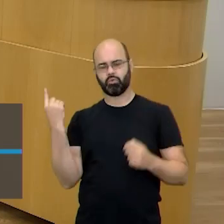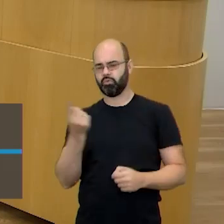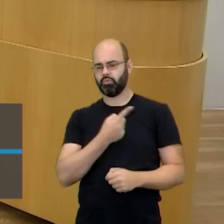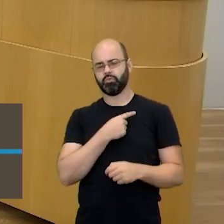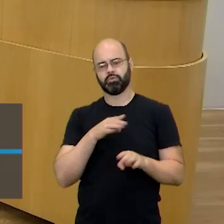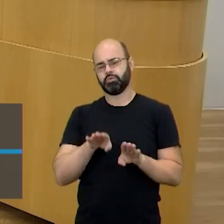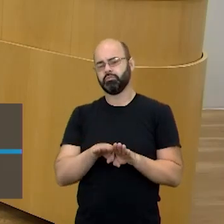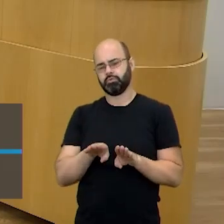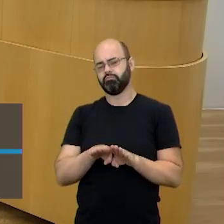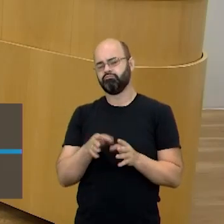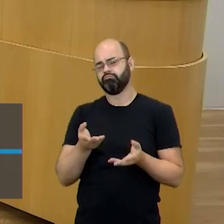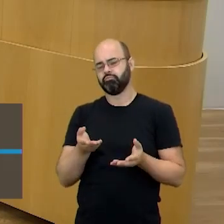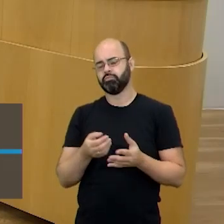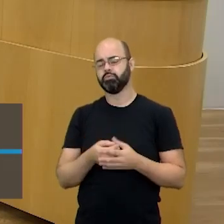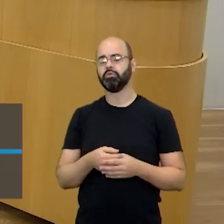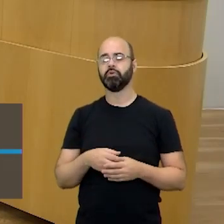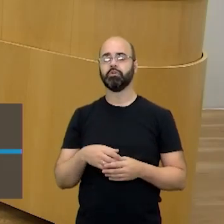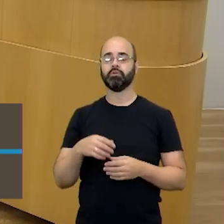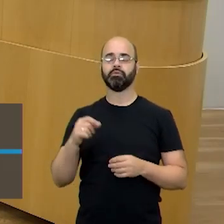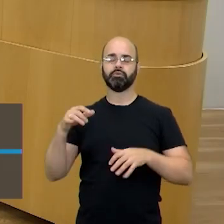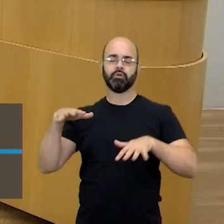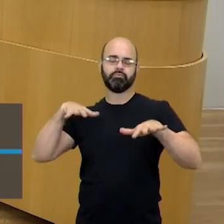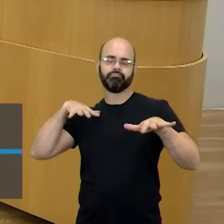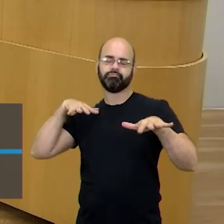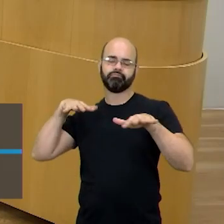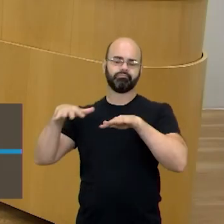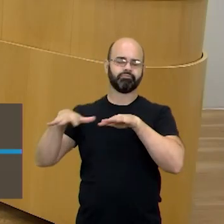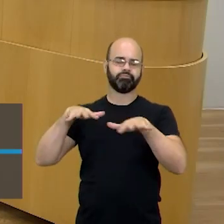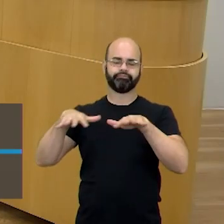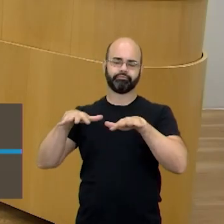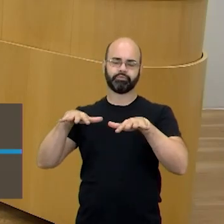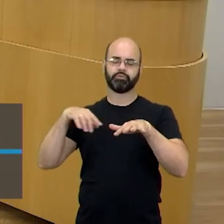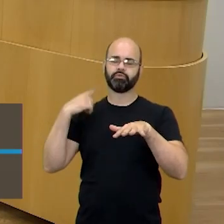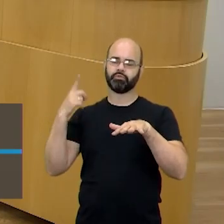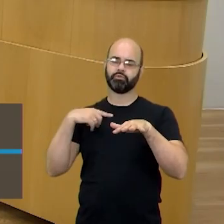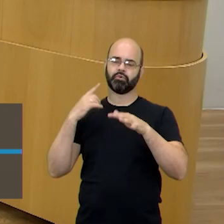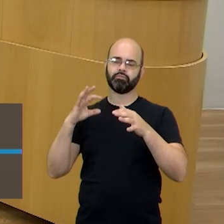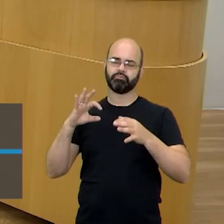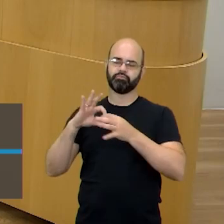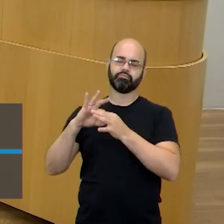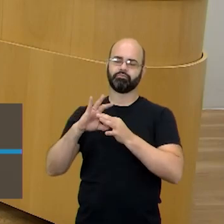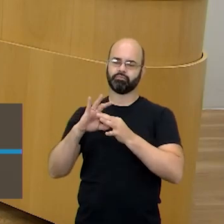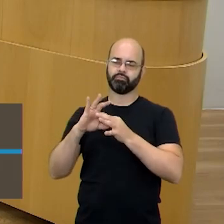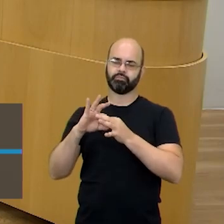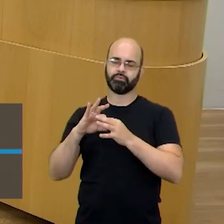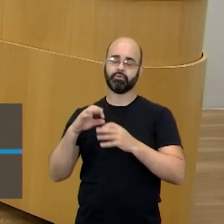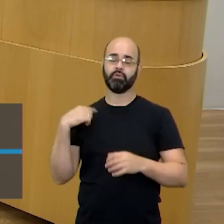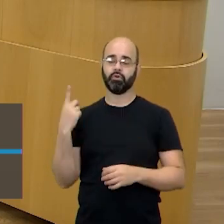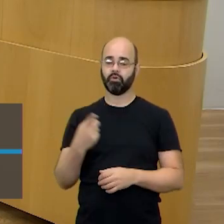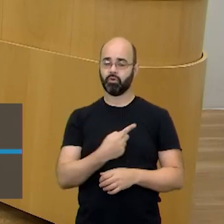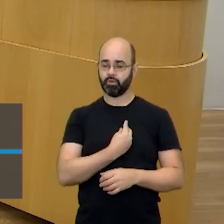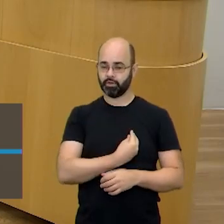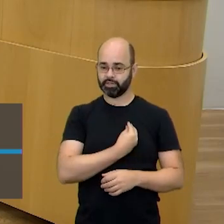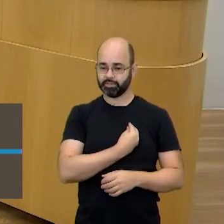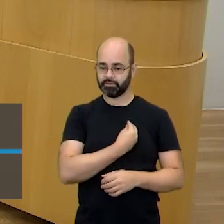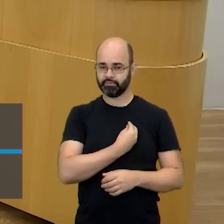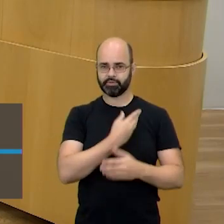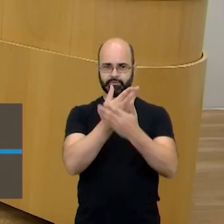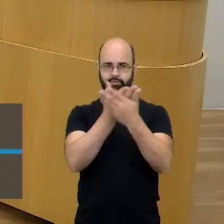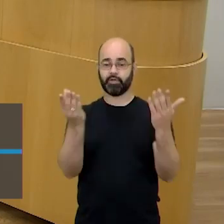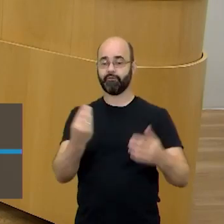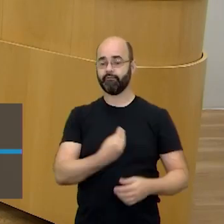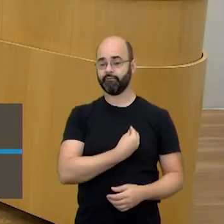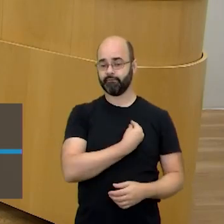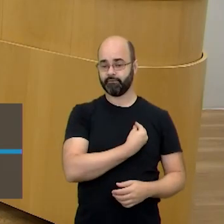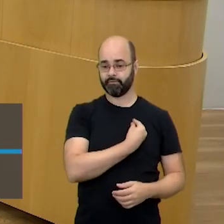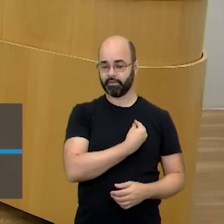sendo reféns desses grandes movimentos. E a nossa vida, de uma forma ou outra, é um pouco